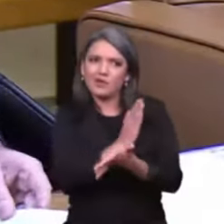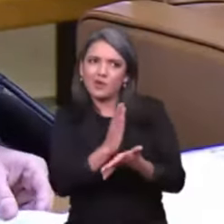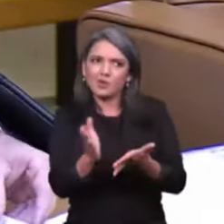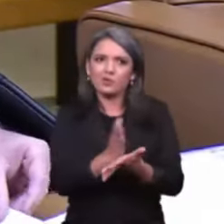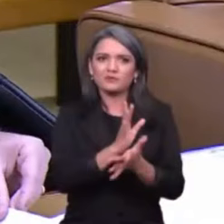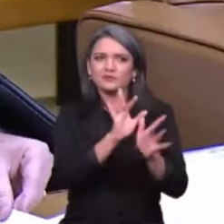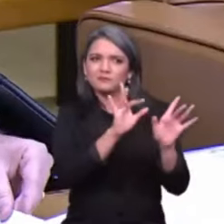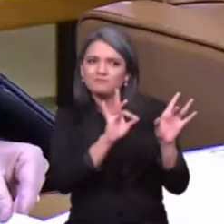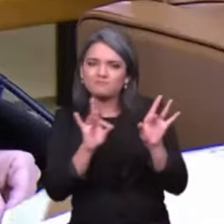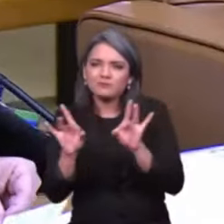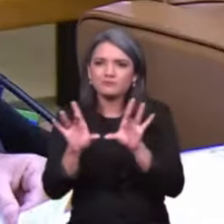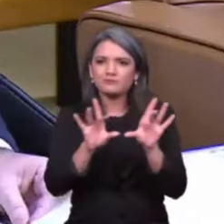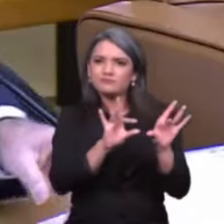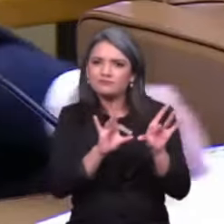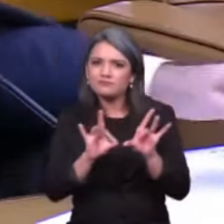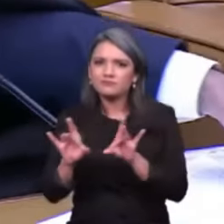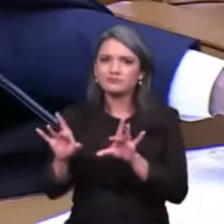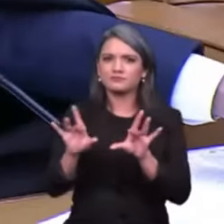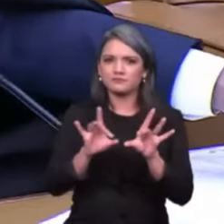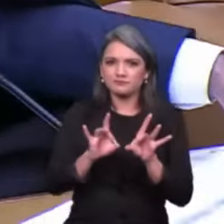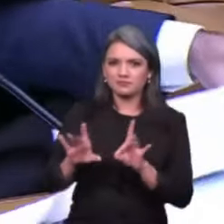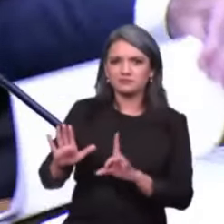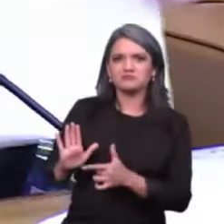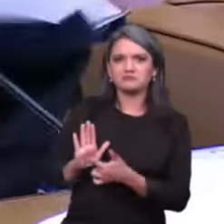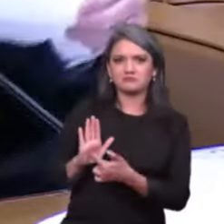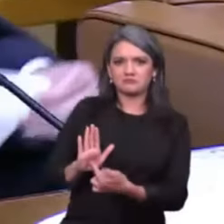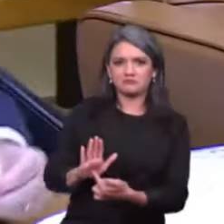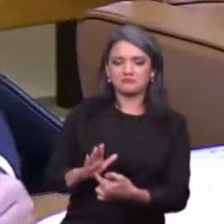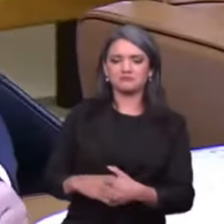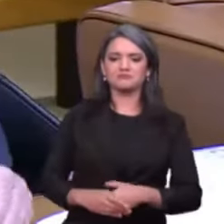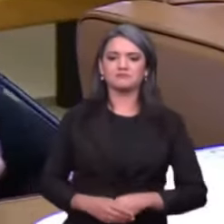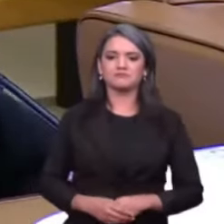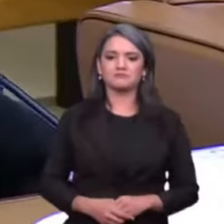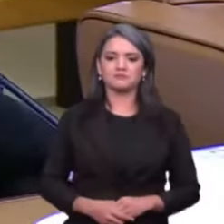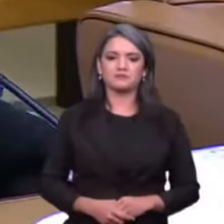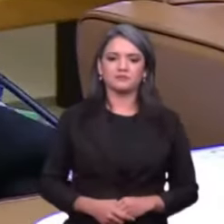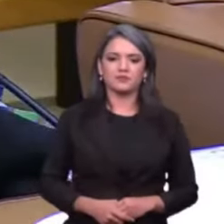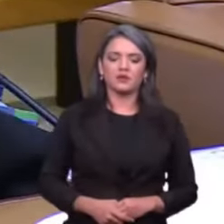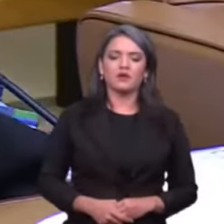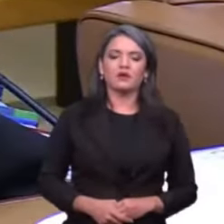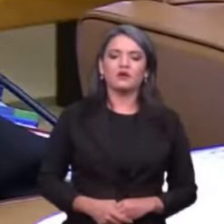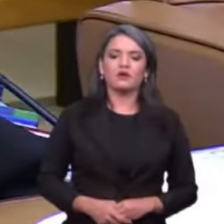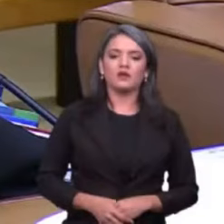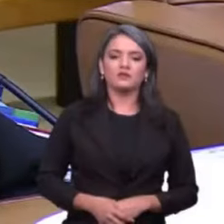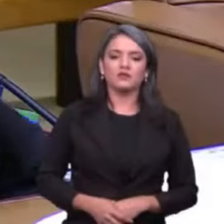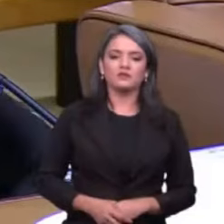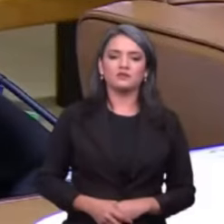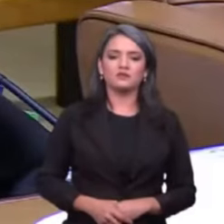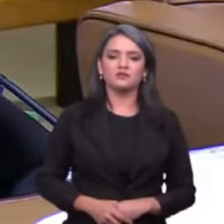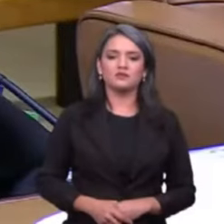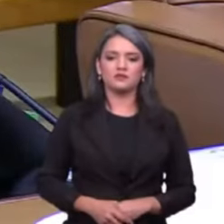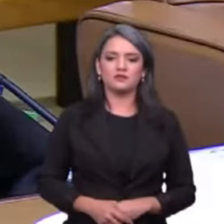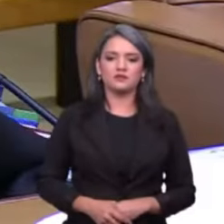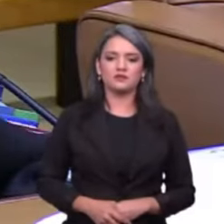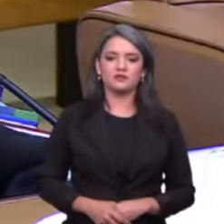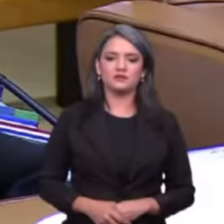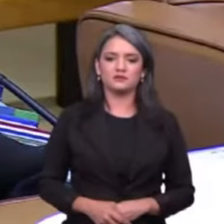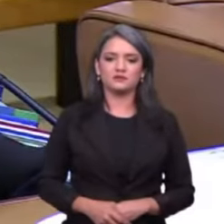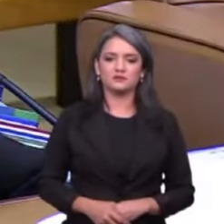pontos. dizem